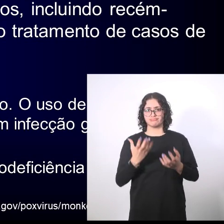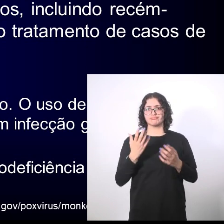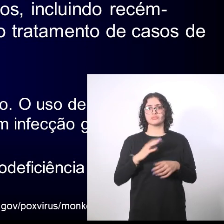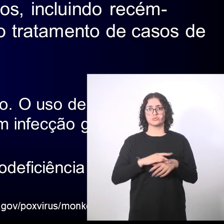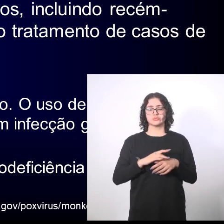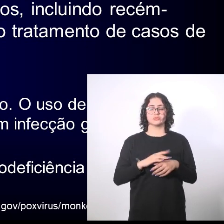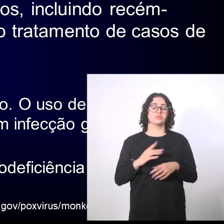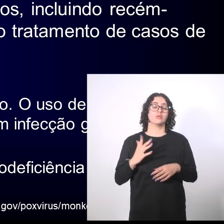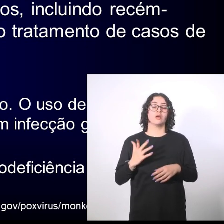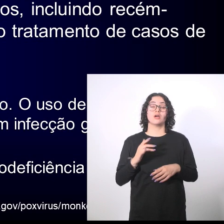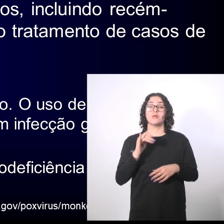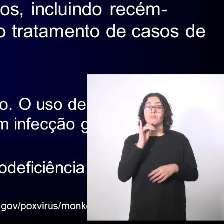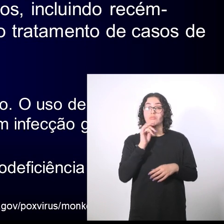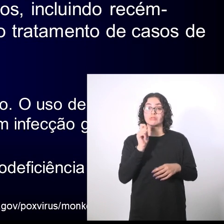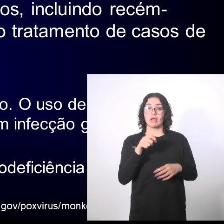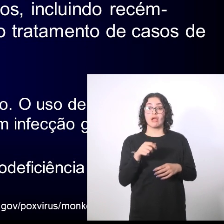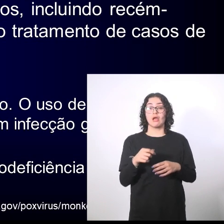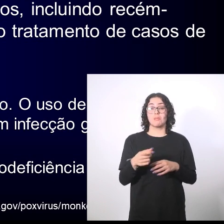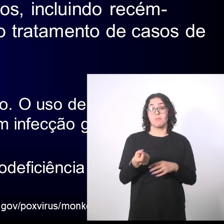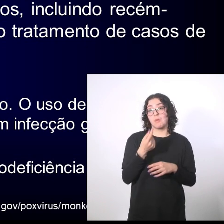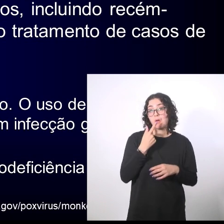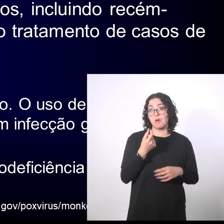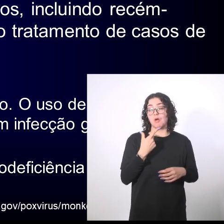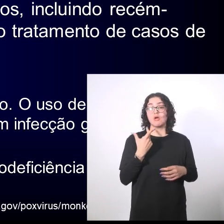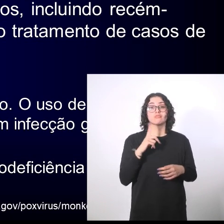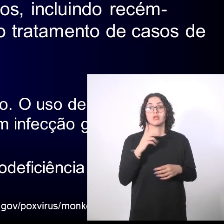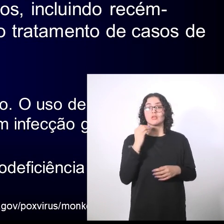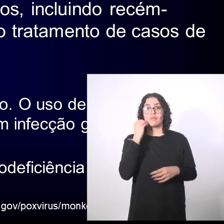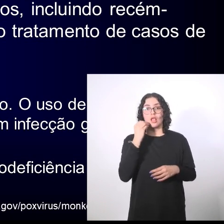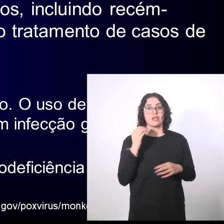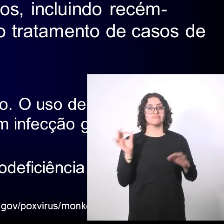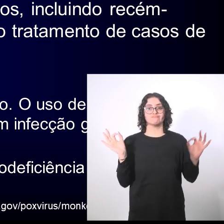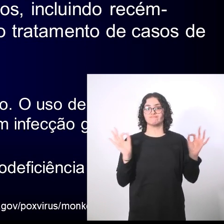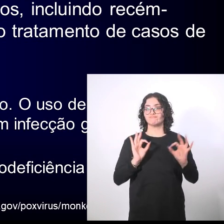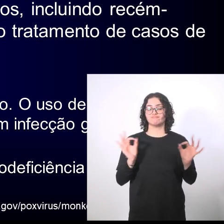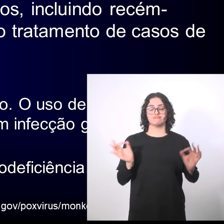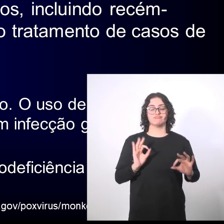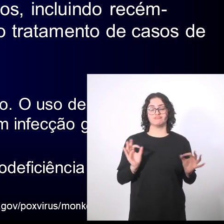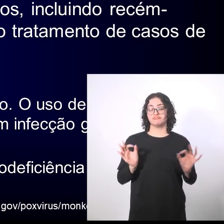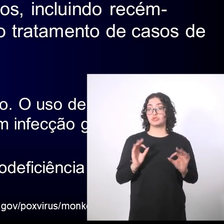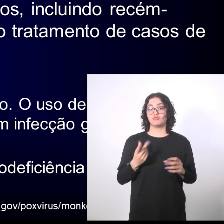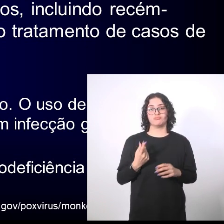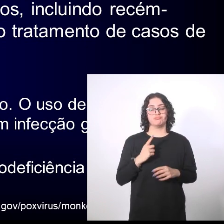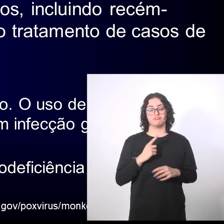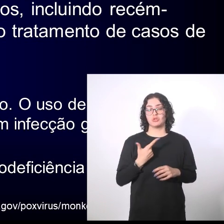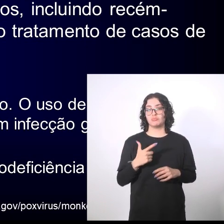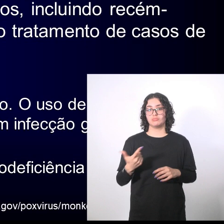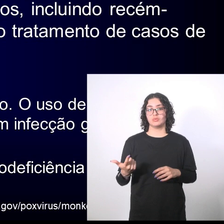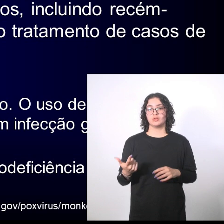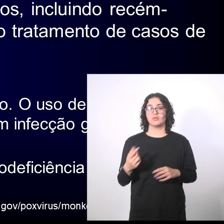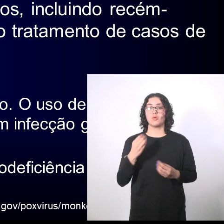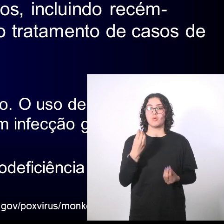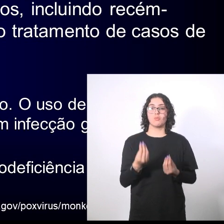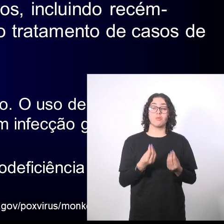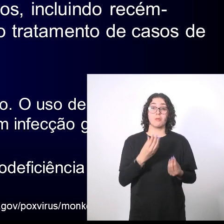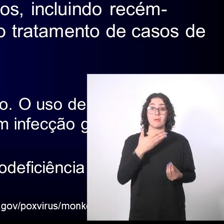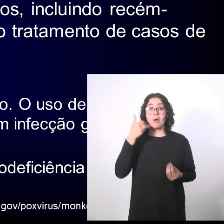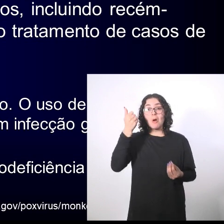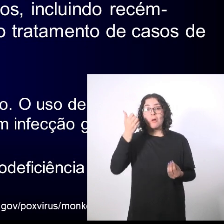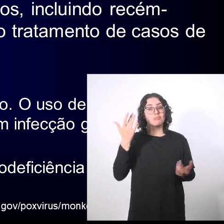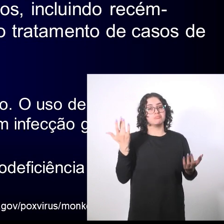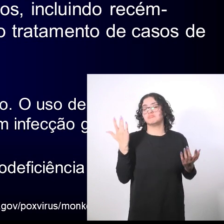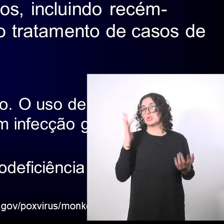utilizar, mas não há subsídio em termos de experiência mostrando benefício terapêutico.